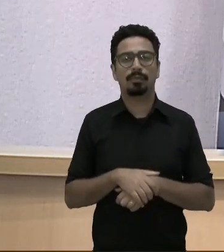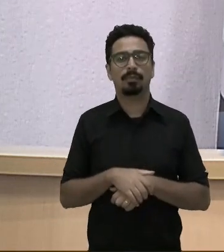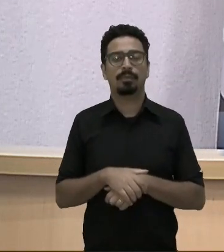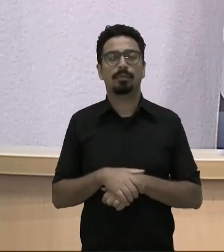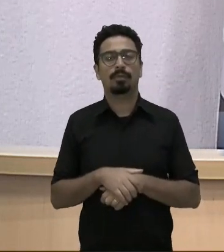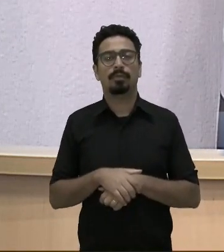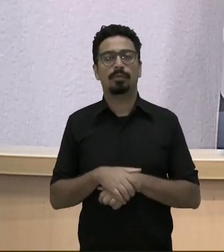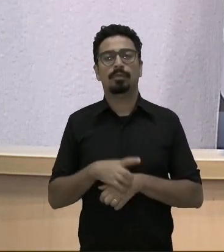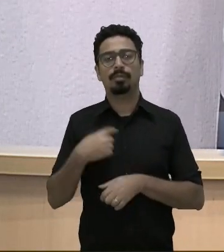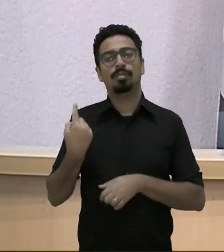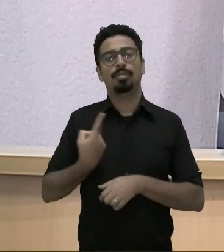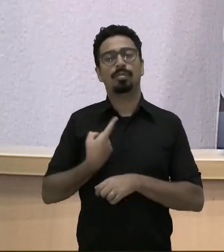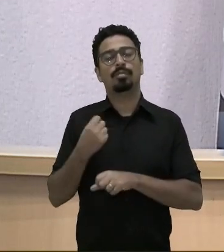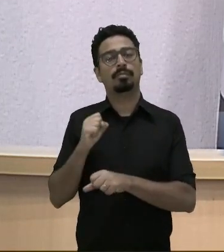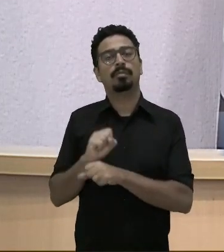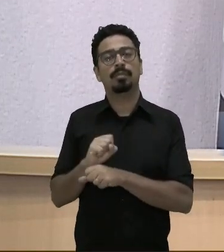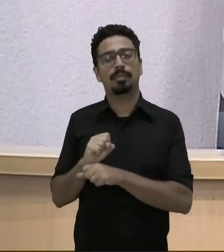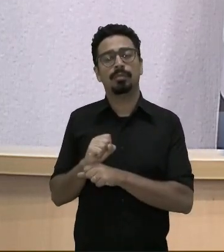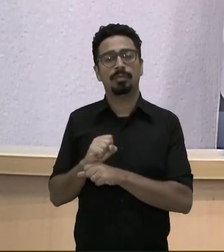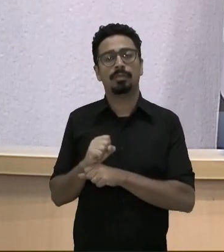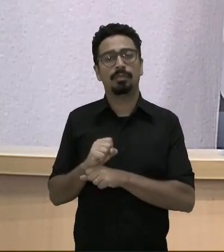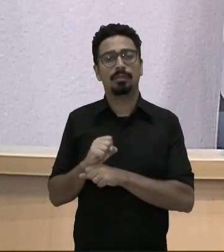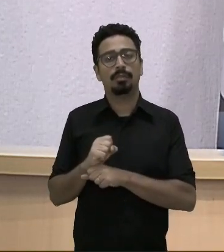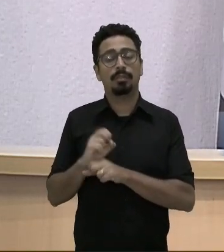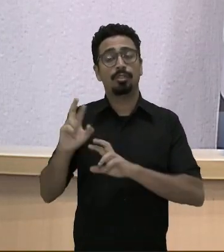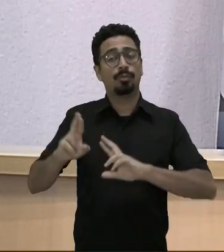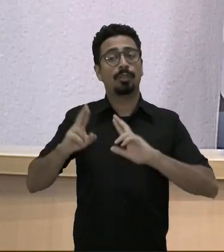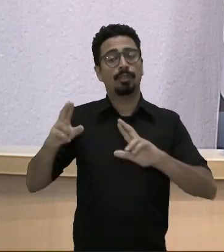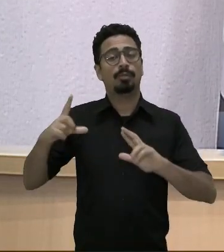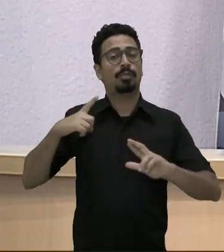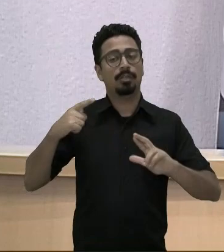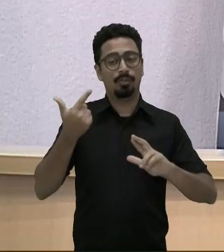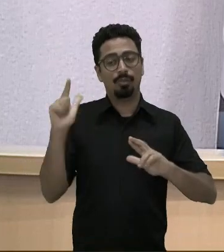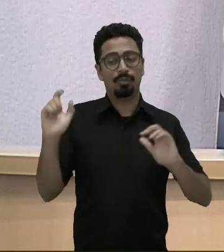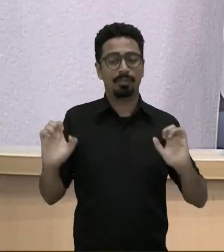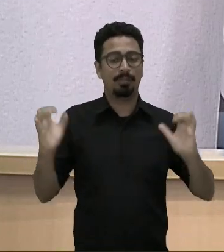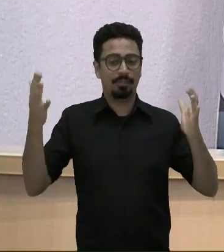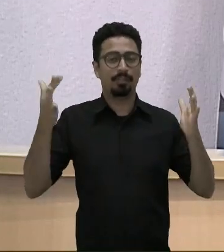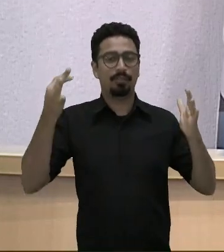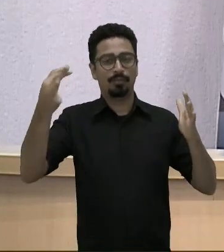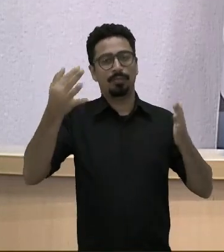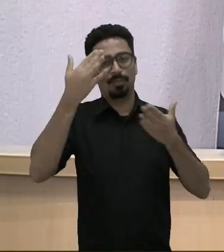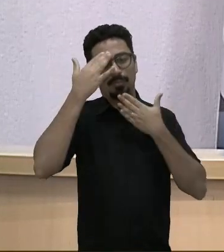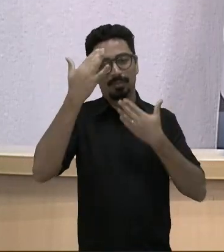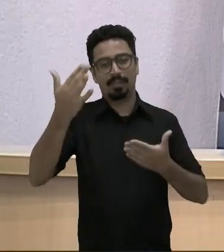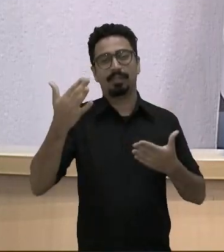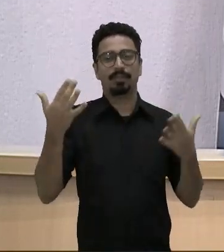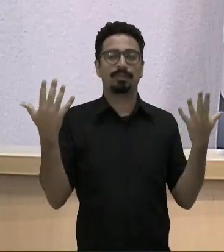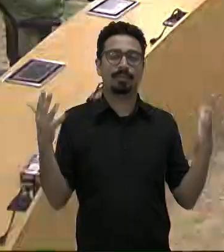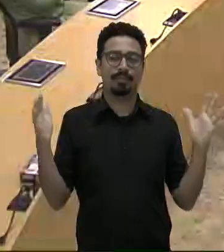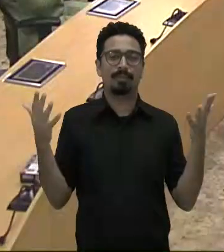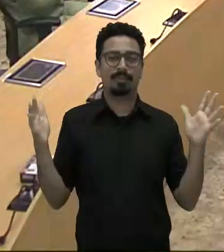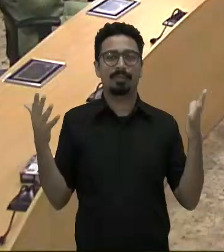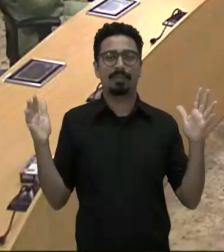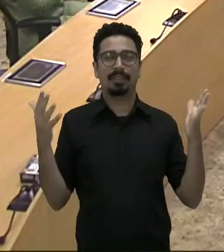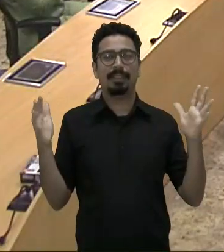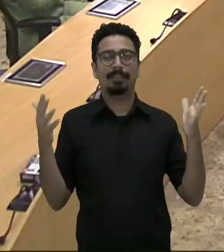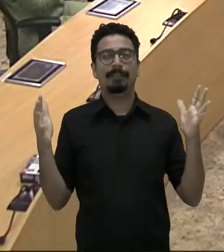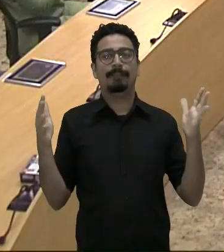gente espera, entendeu, ter mais eventos, entendeu, para frente. Obrigado, ó.